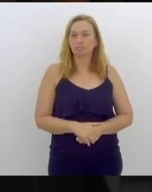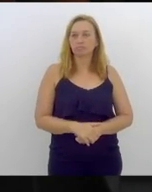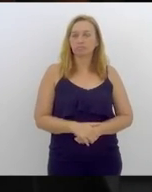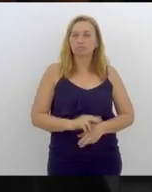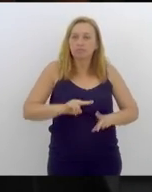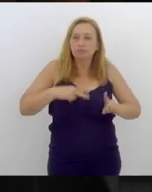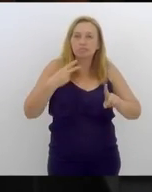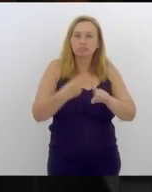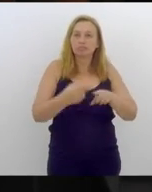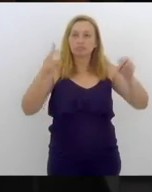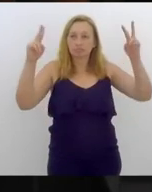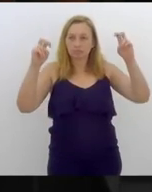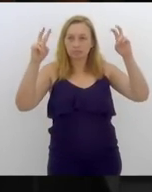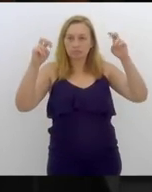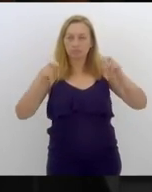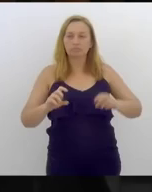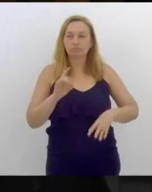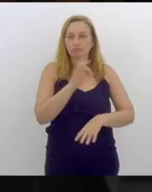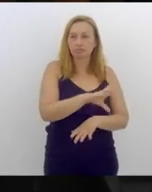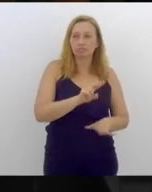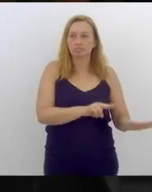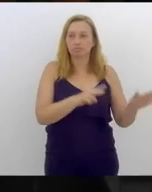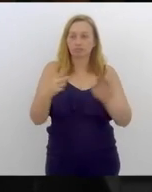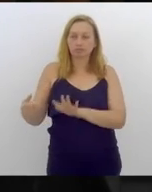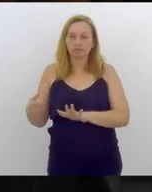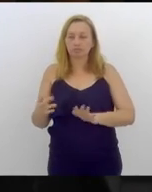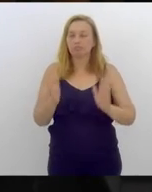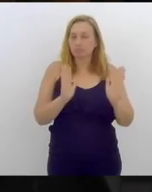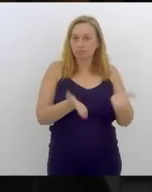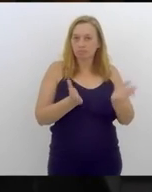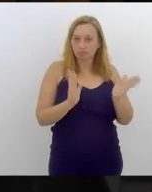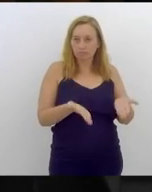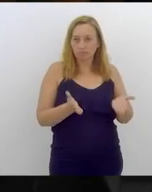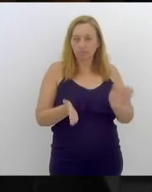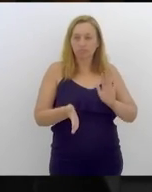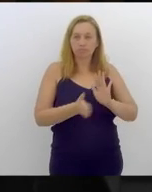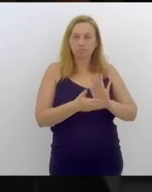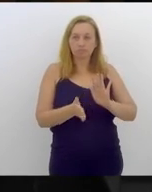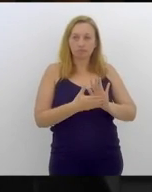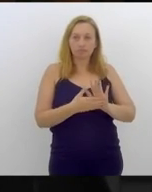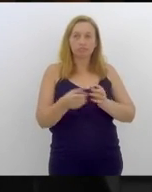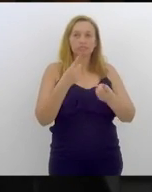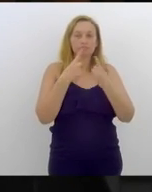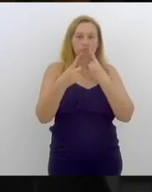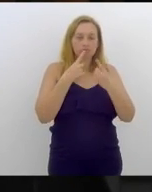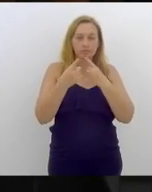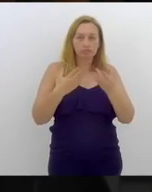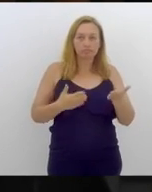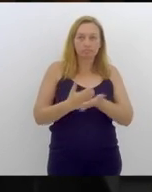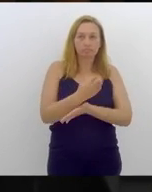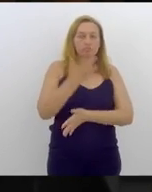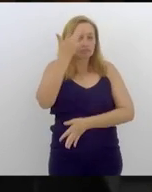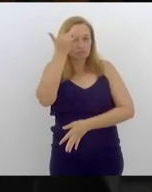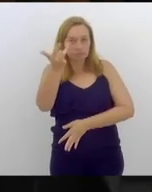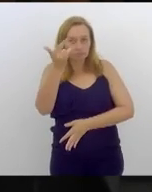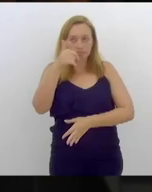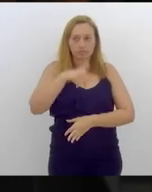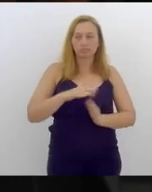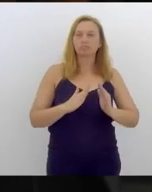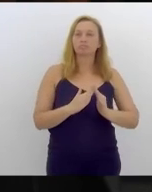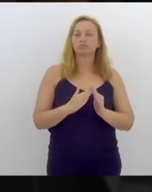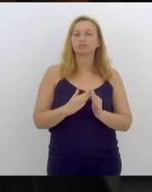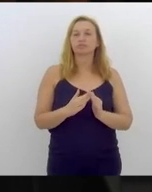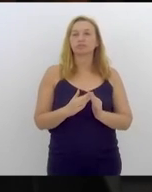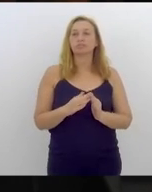debruçou nessa matéria nas últimas semanas e tem hoje uma proposta para ser Para Ser aprovada amanhã nessa casa